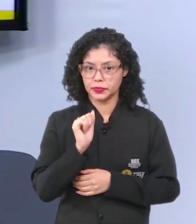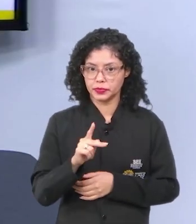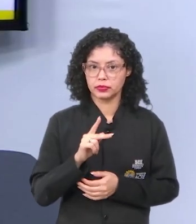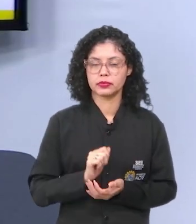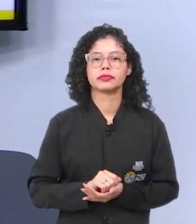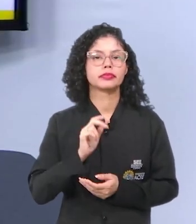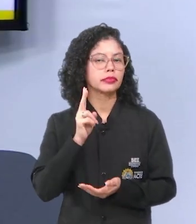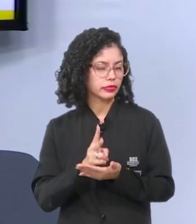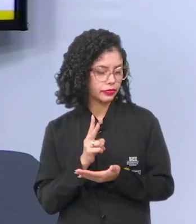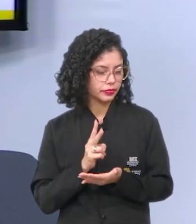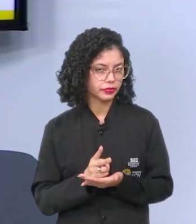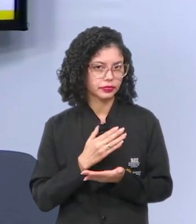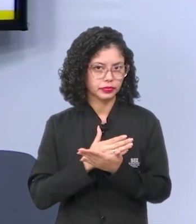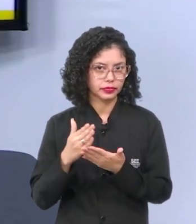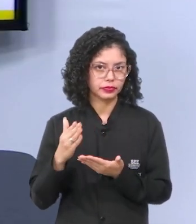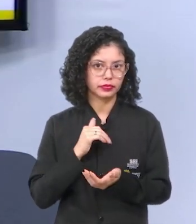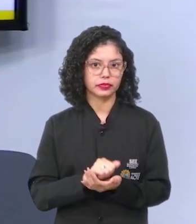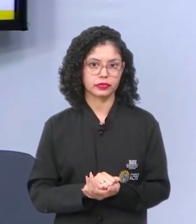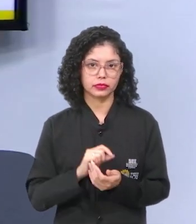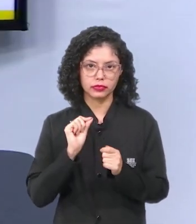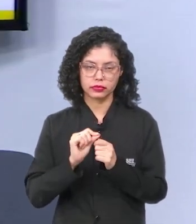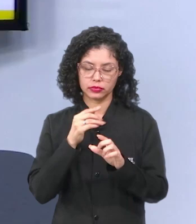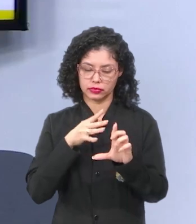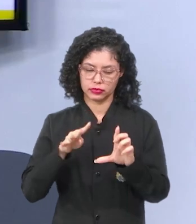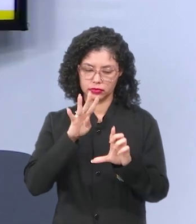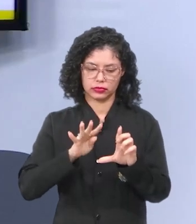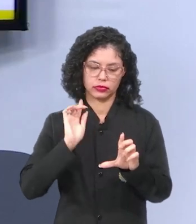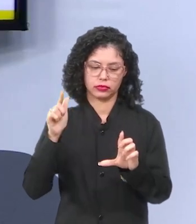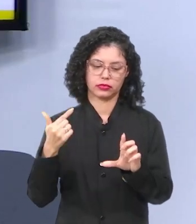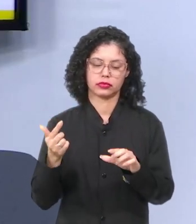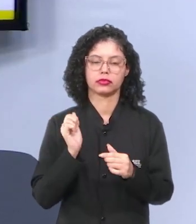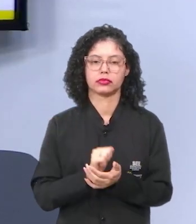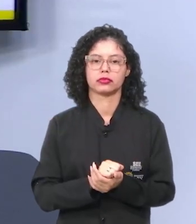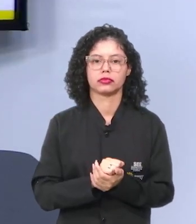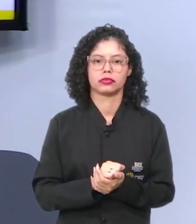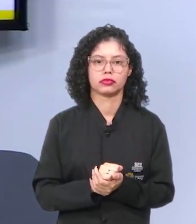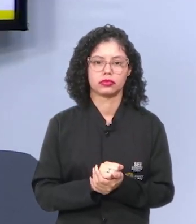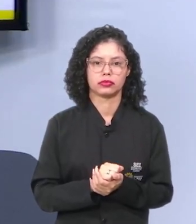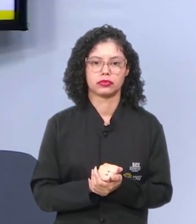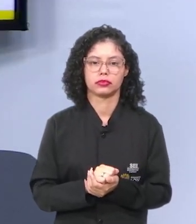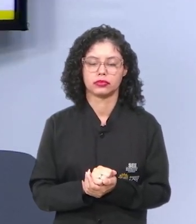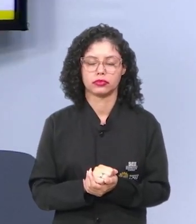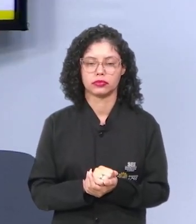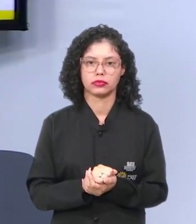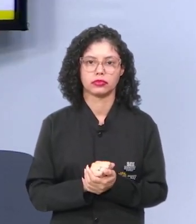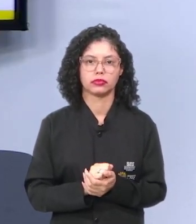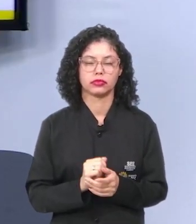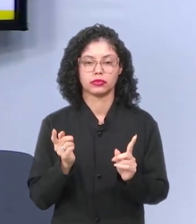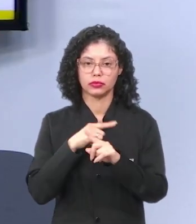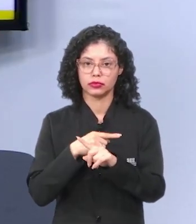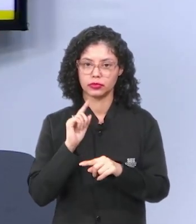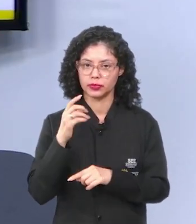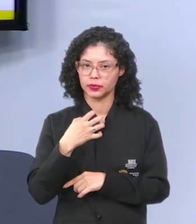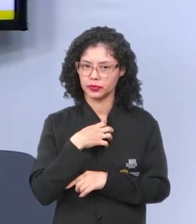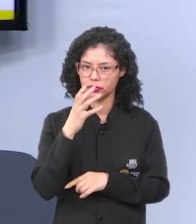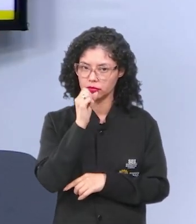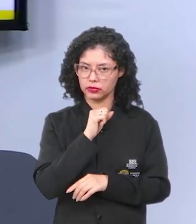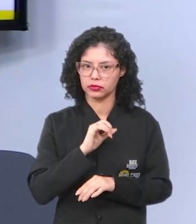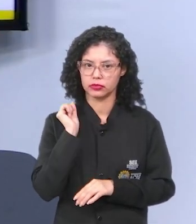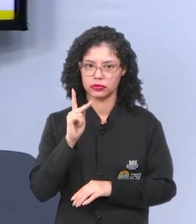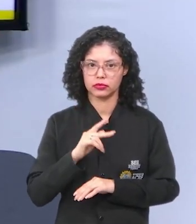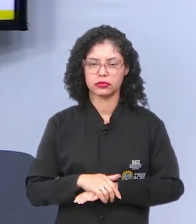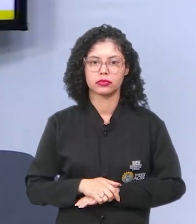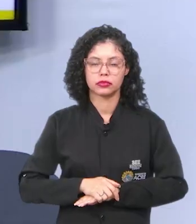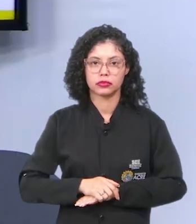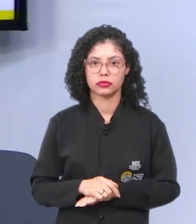recomendo, se você está iniciando, começa a fazer o quadro, depois vai pulando para esses tipos de cruzamento de um jeito mais rápido, tá ok?